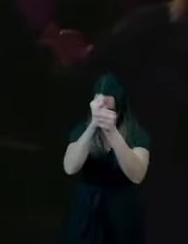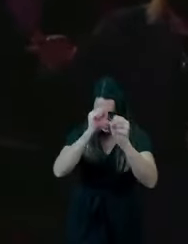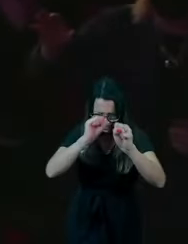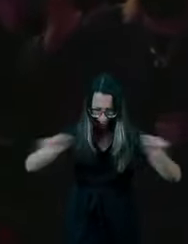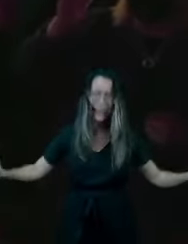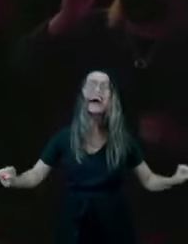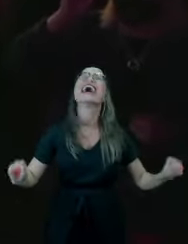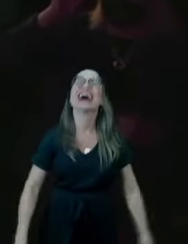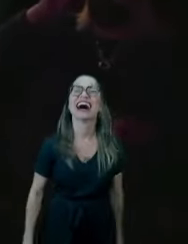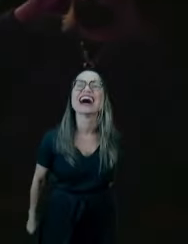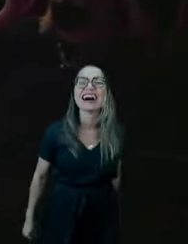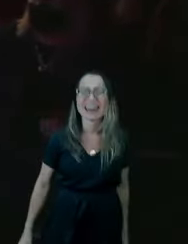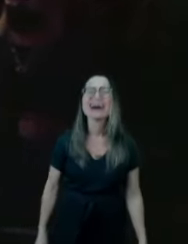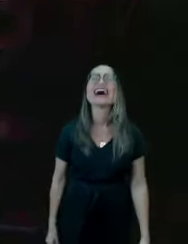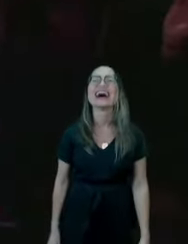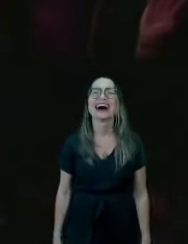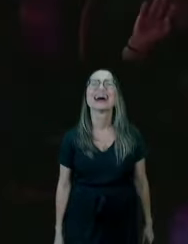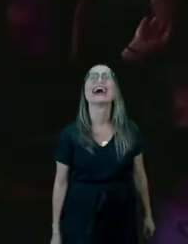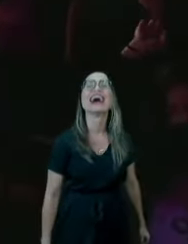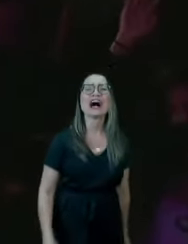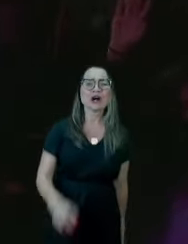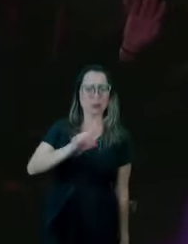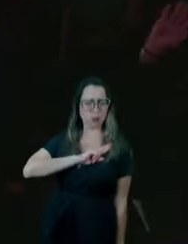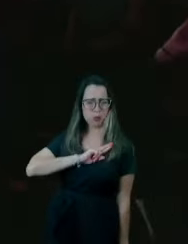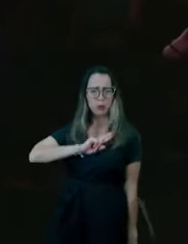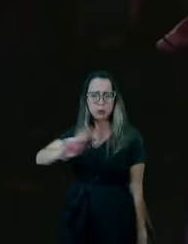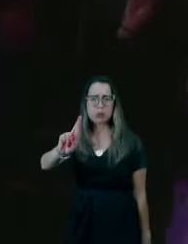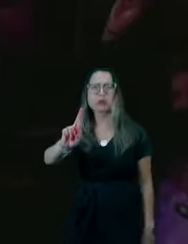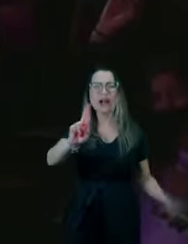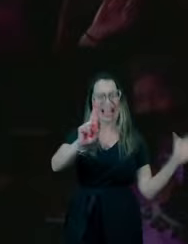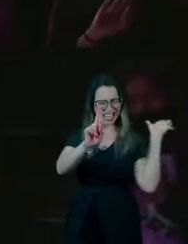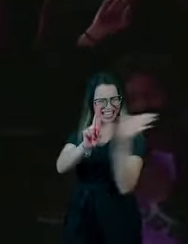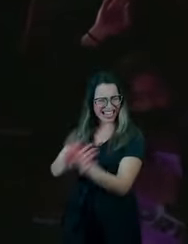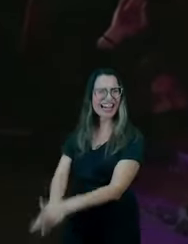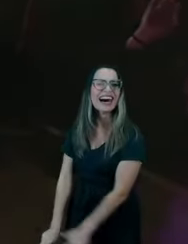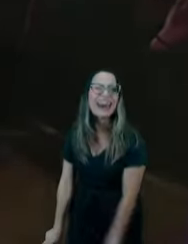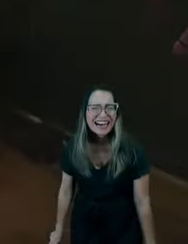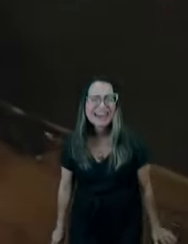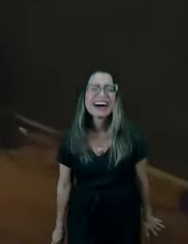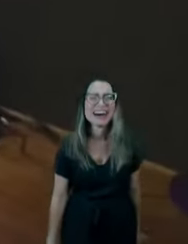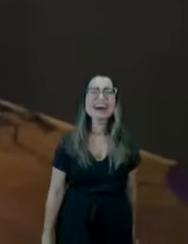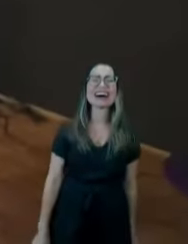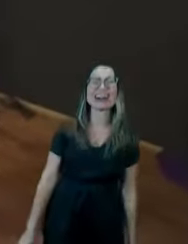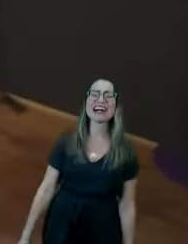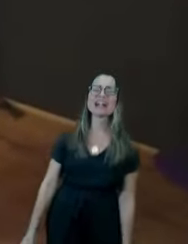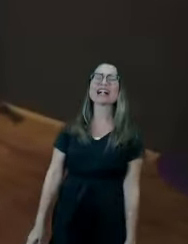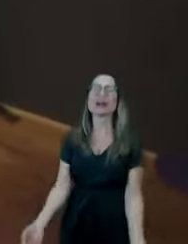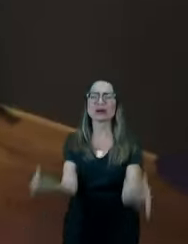Da opressão, da prisão.